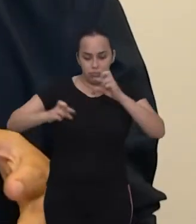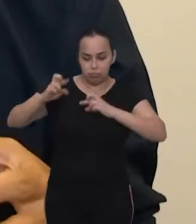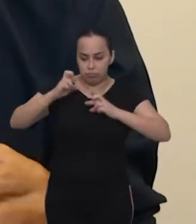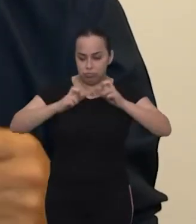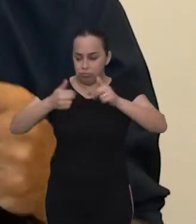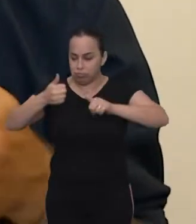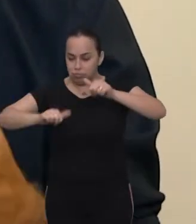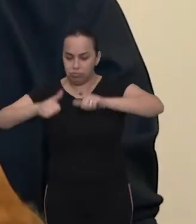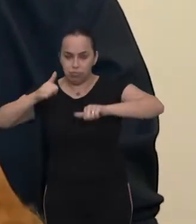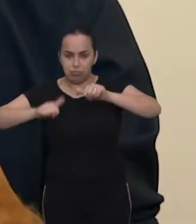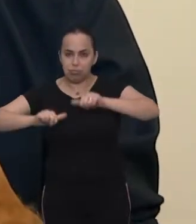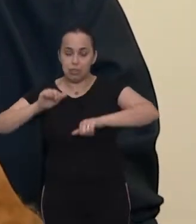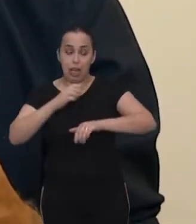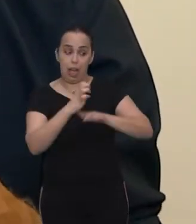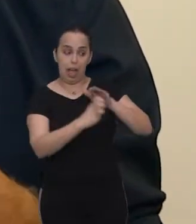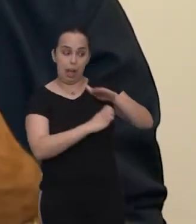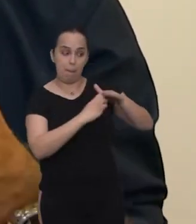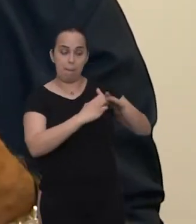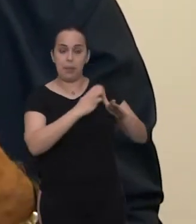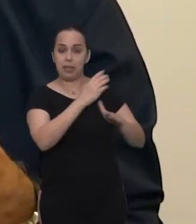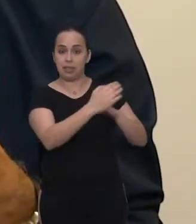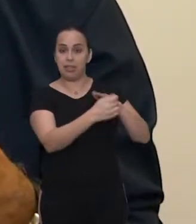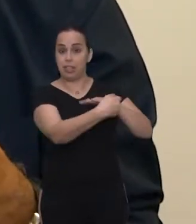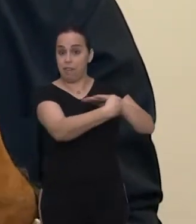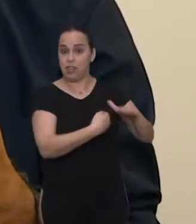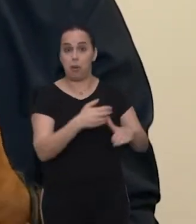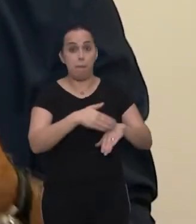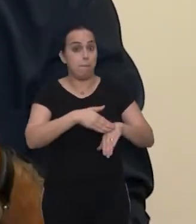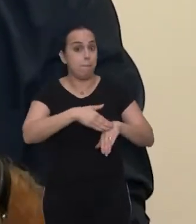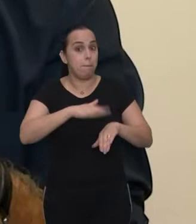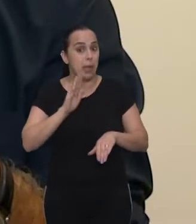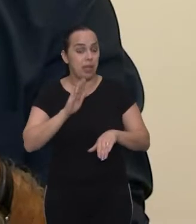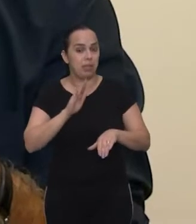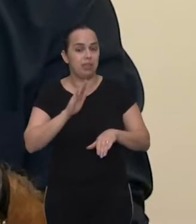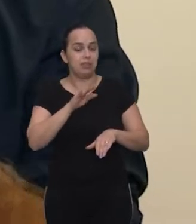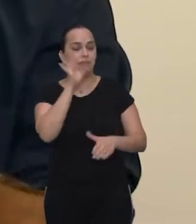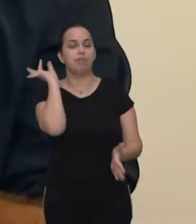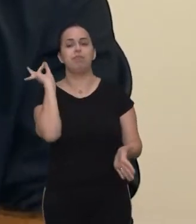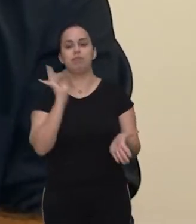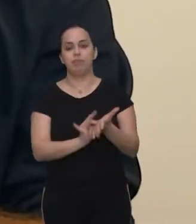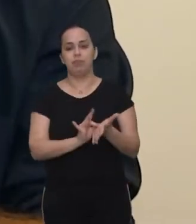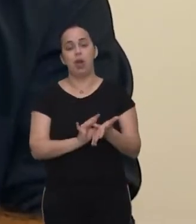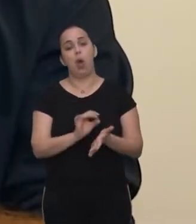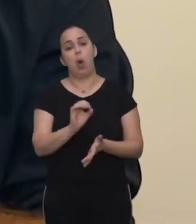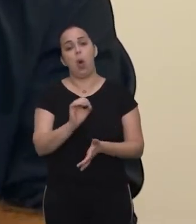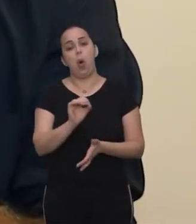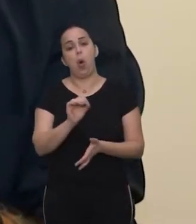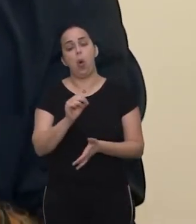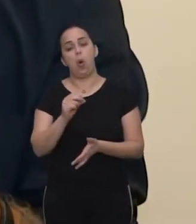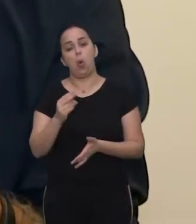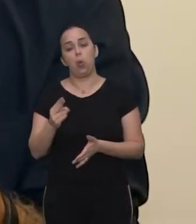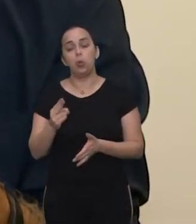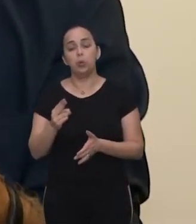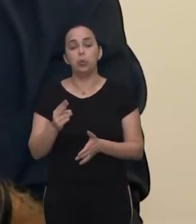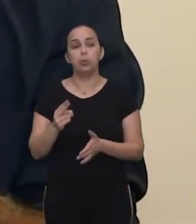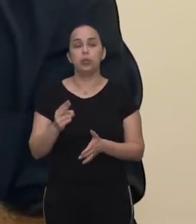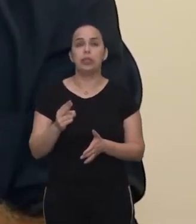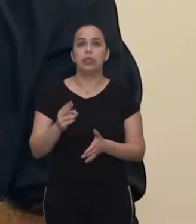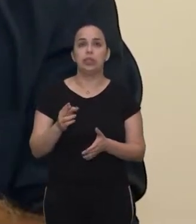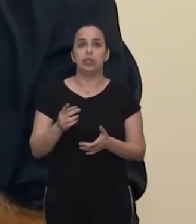uma conferência para você ter certeza que aquela empresa que deu o melhor lance no leilão ou